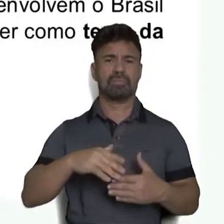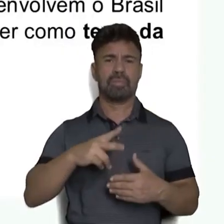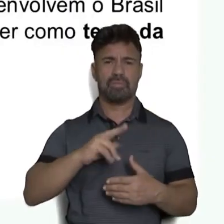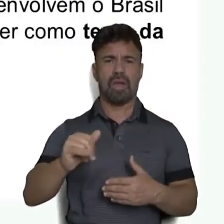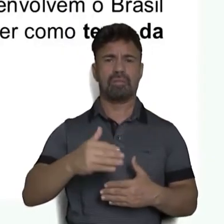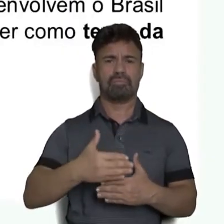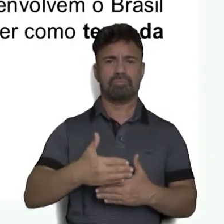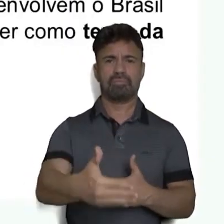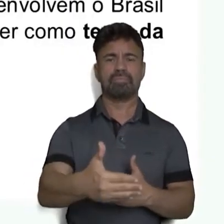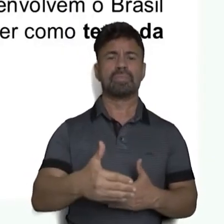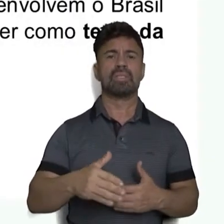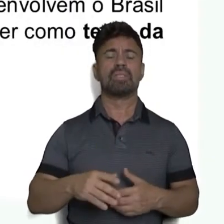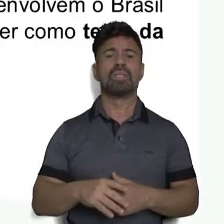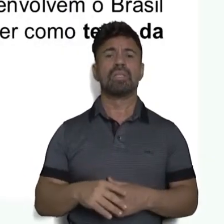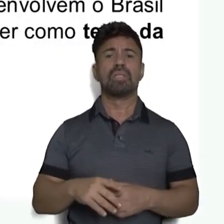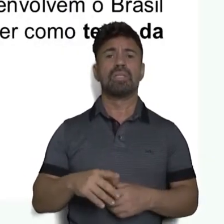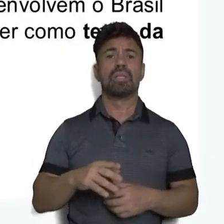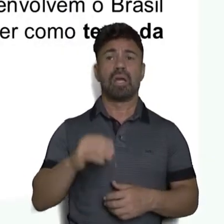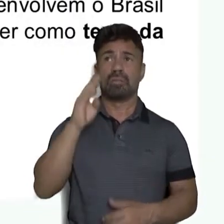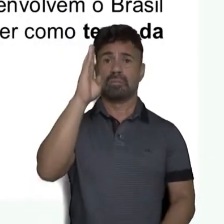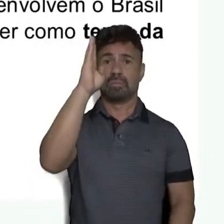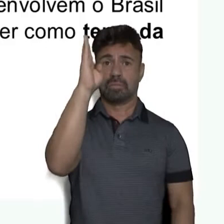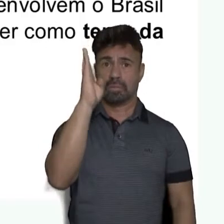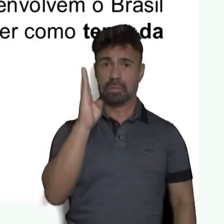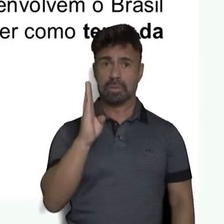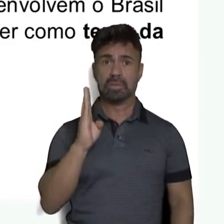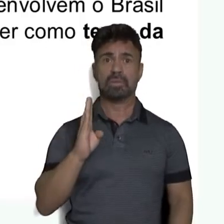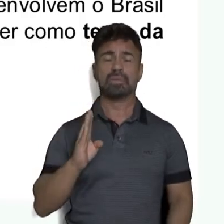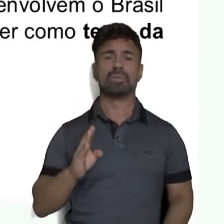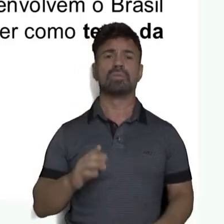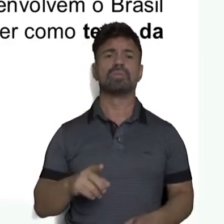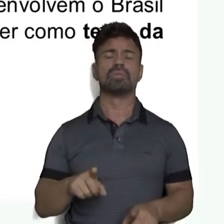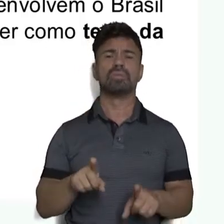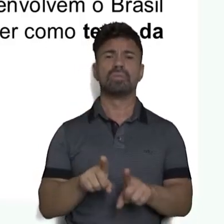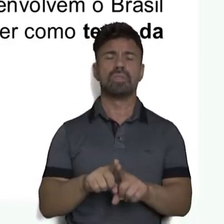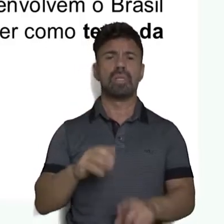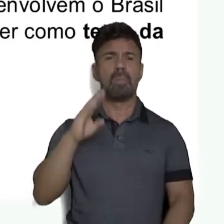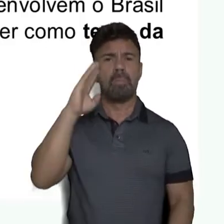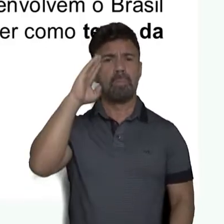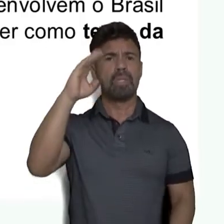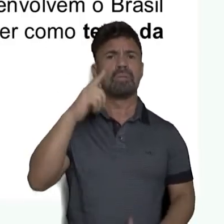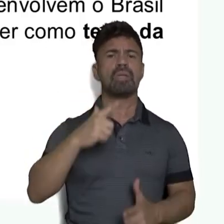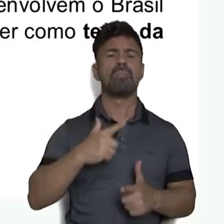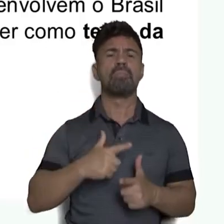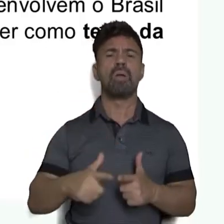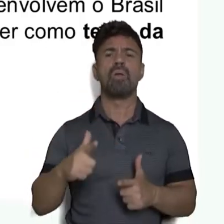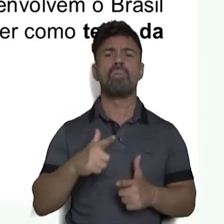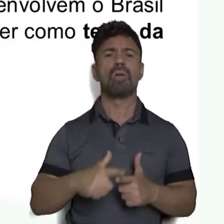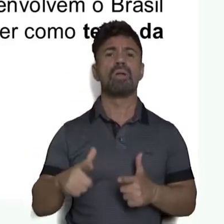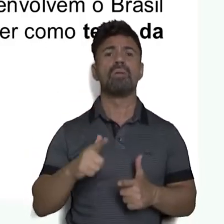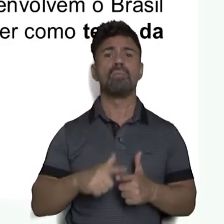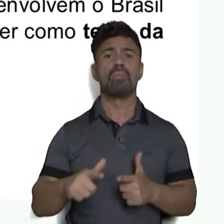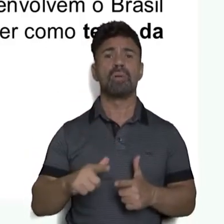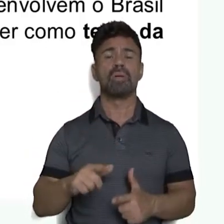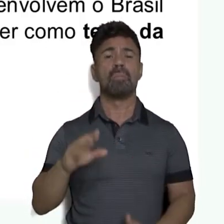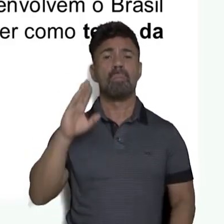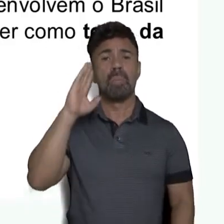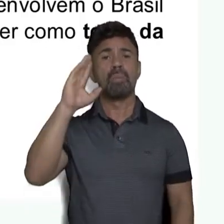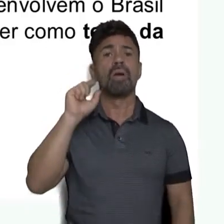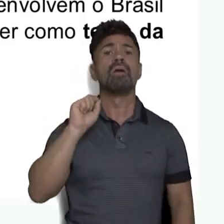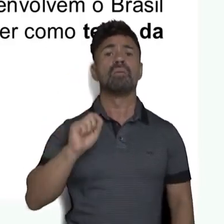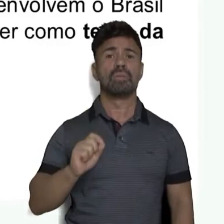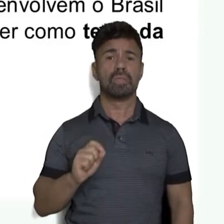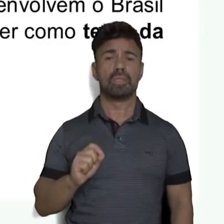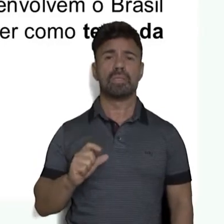anos. Geralmente, o Brasil e seus principais problemas, esses problemas principais que o Brasil